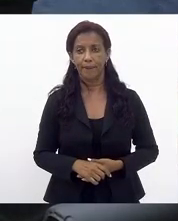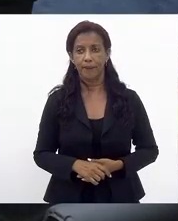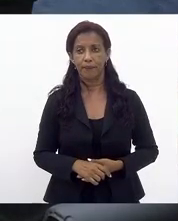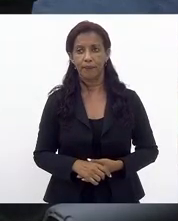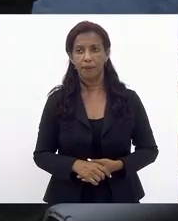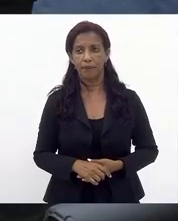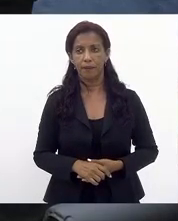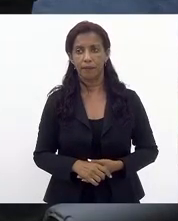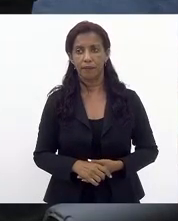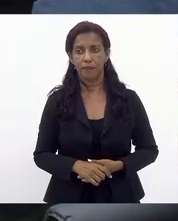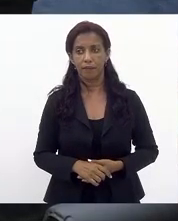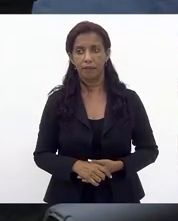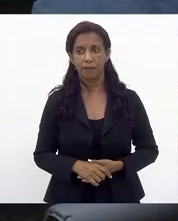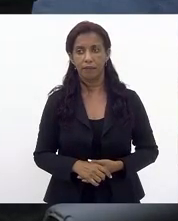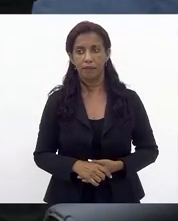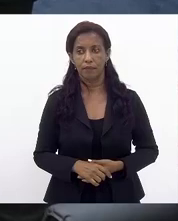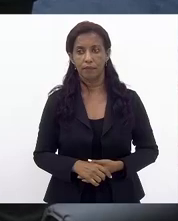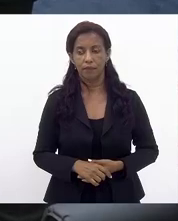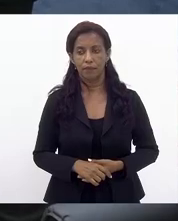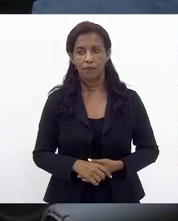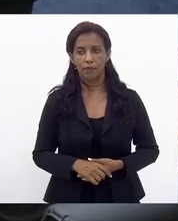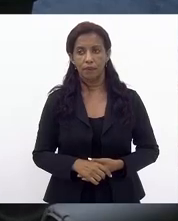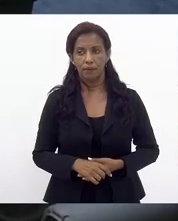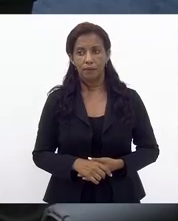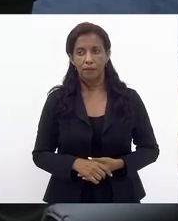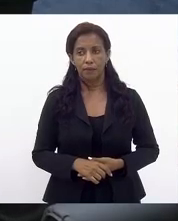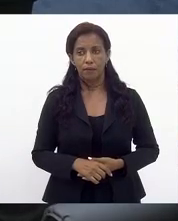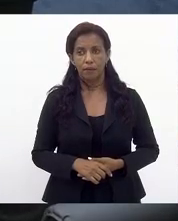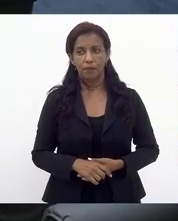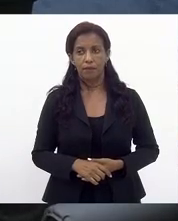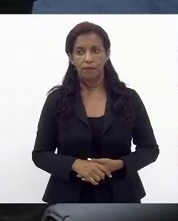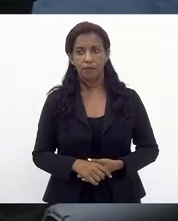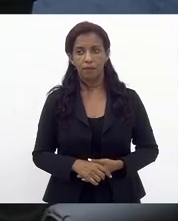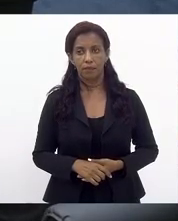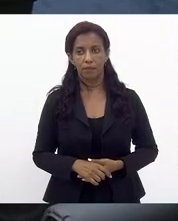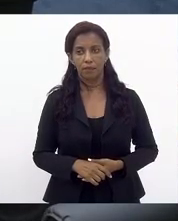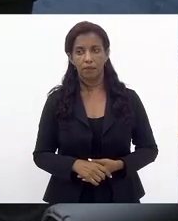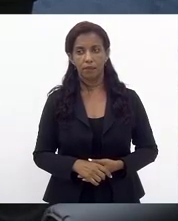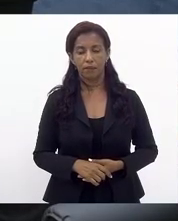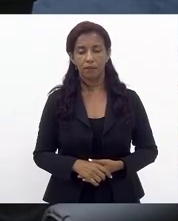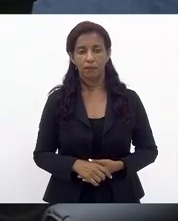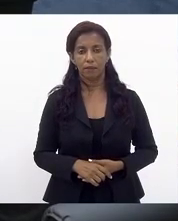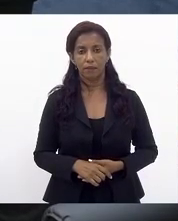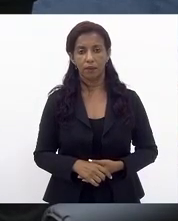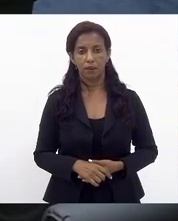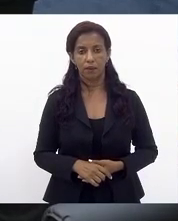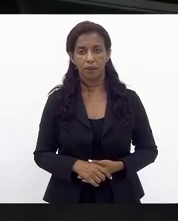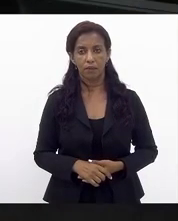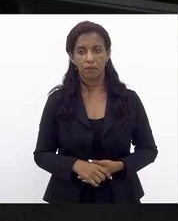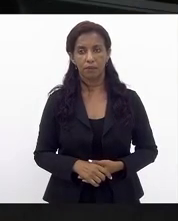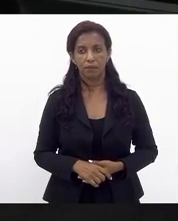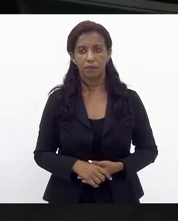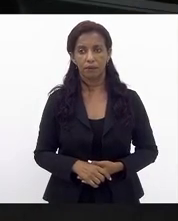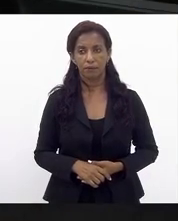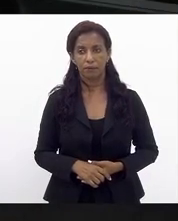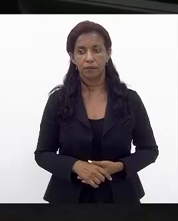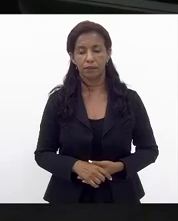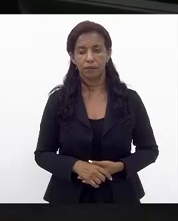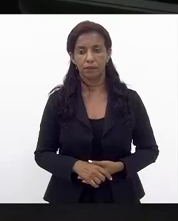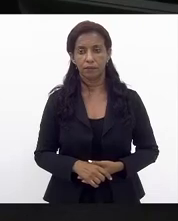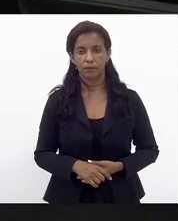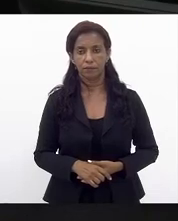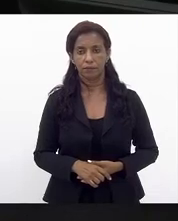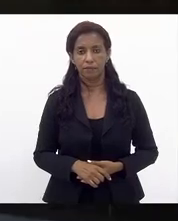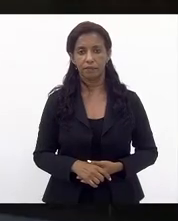Oi pode ligar tava contou encontrar aqui acho que os sites não está no 7 g eu acho que tá o leite em pó artigo usado